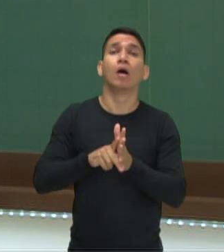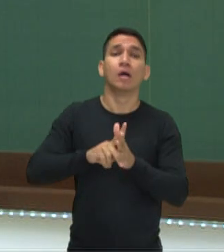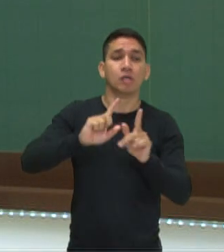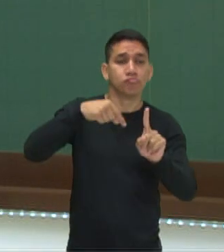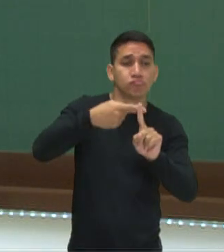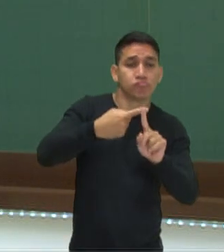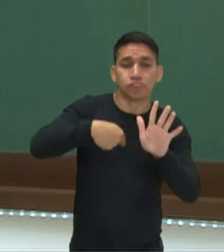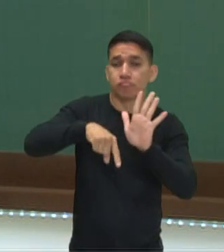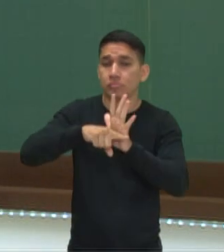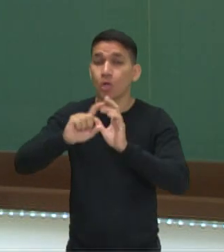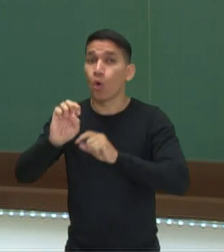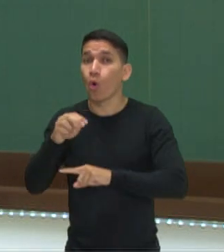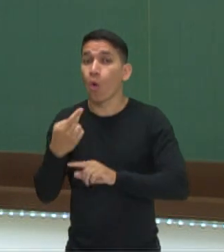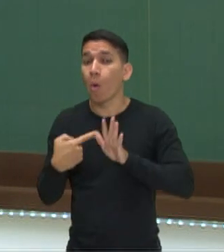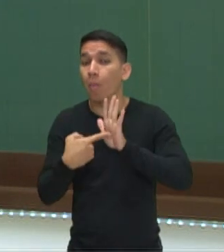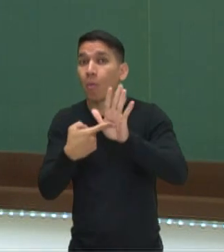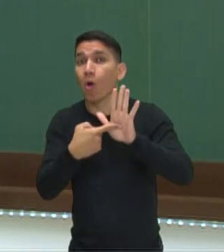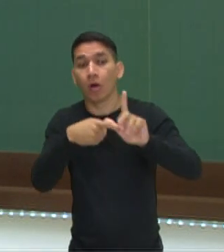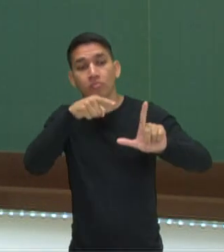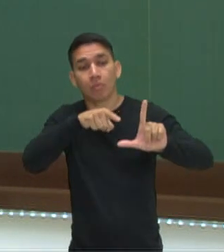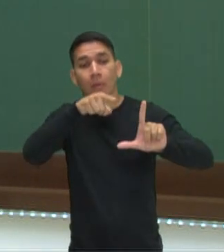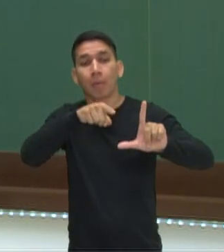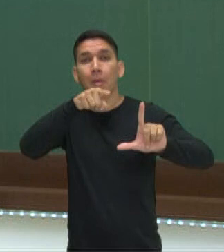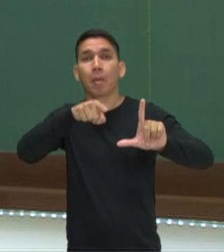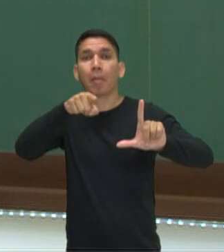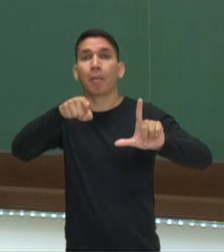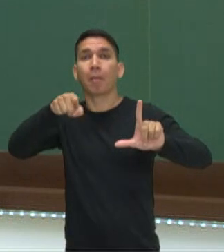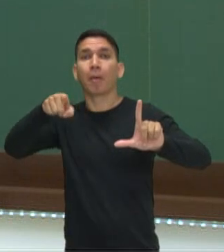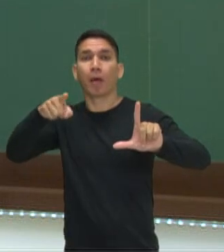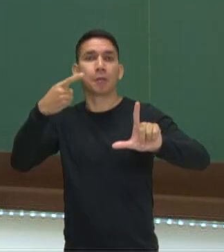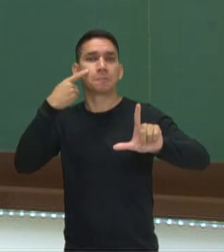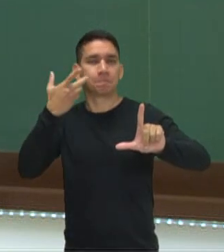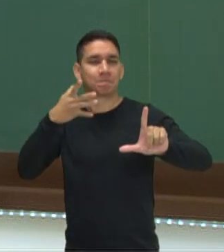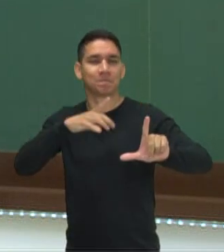a representação gráfica, né?